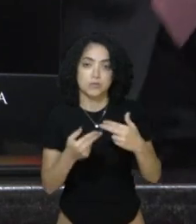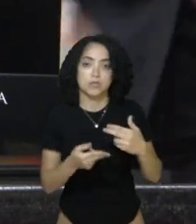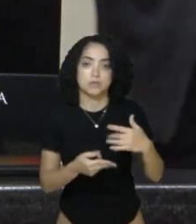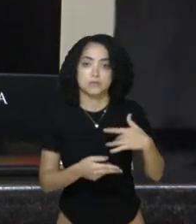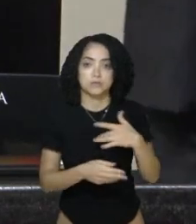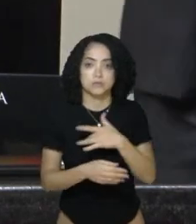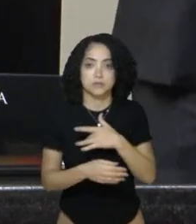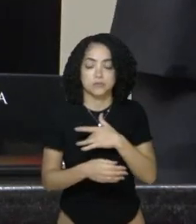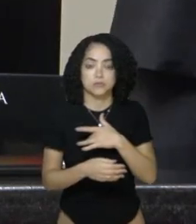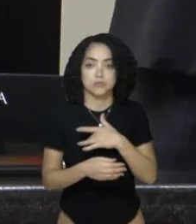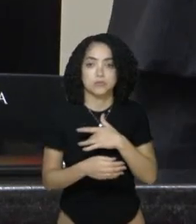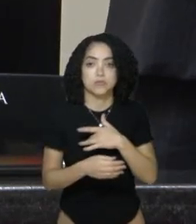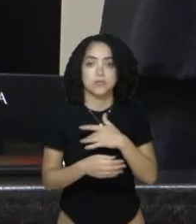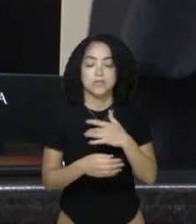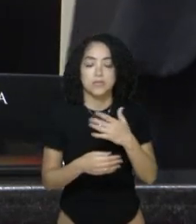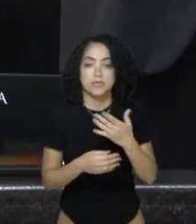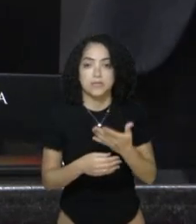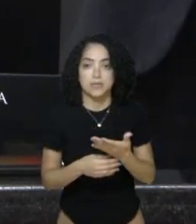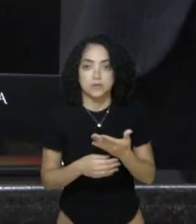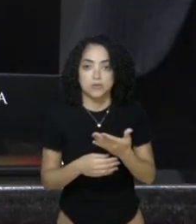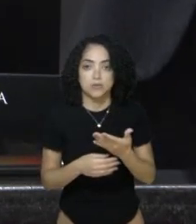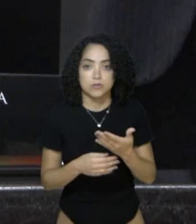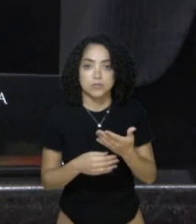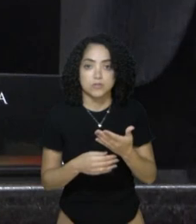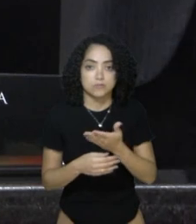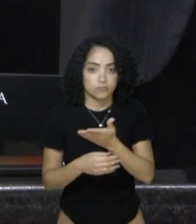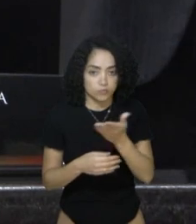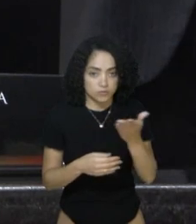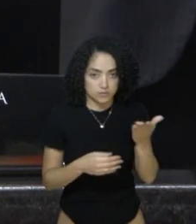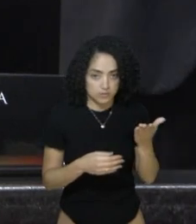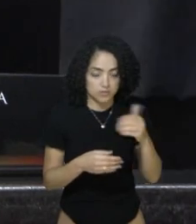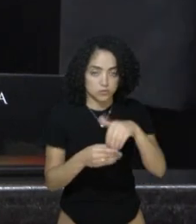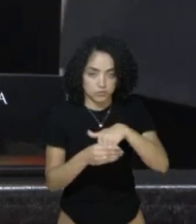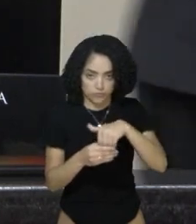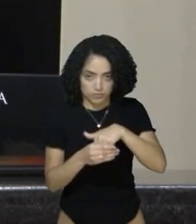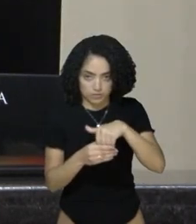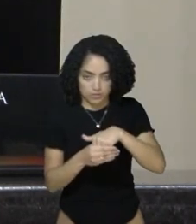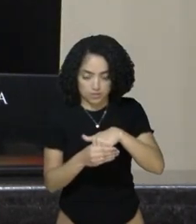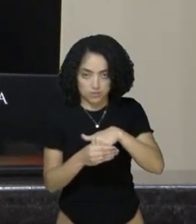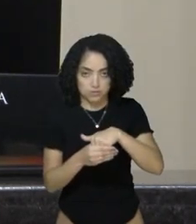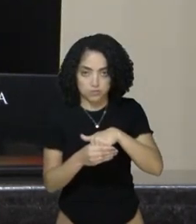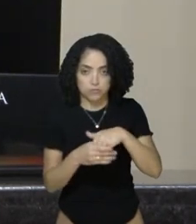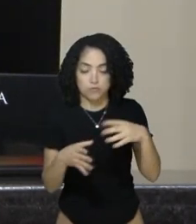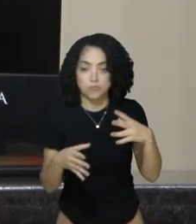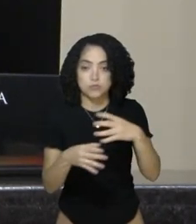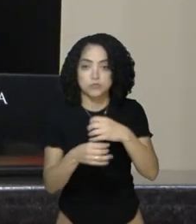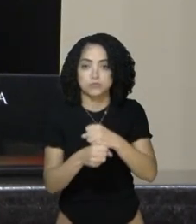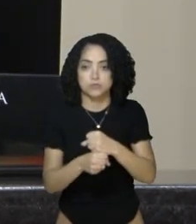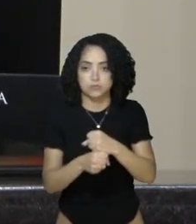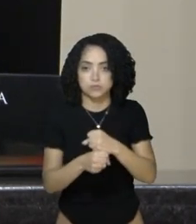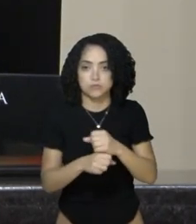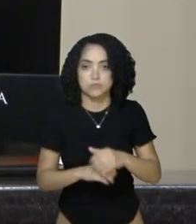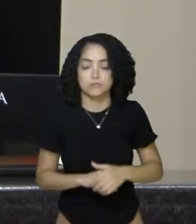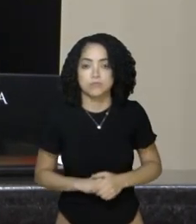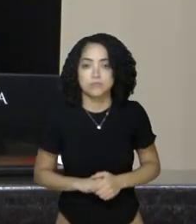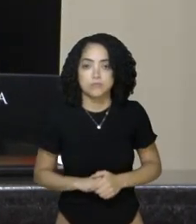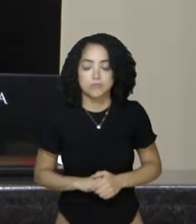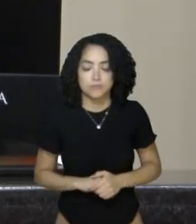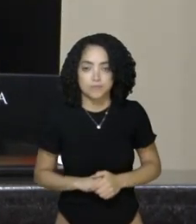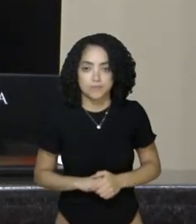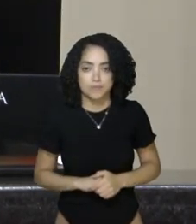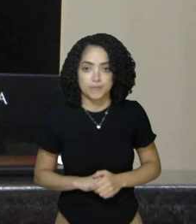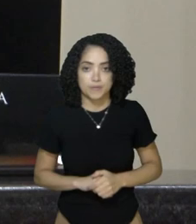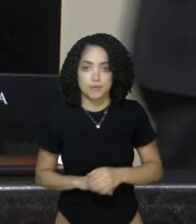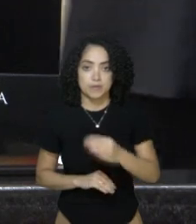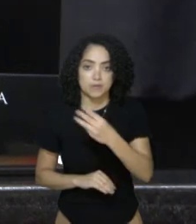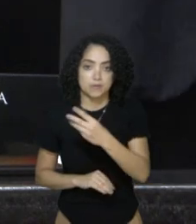esposa. Senhores deputados, todos tiveram o seu direito a voto, colhemos o resultado, votaram 31.